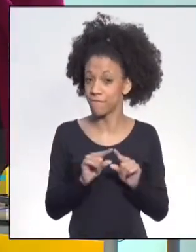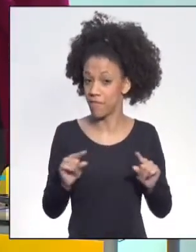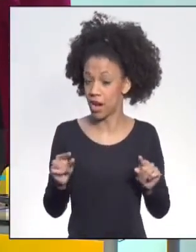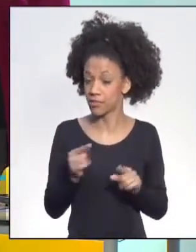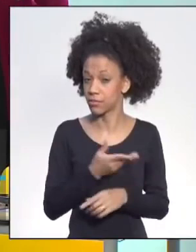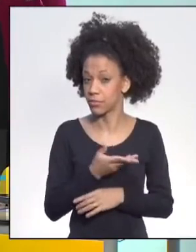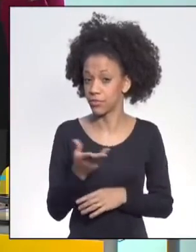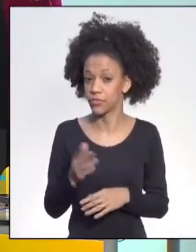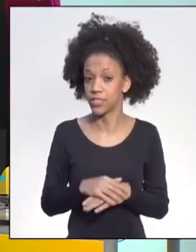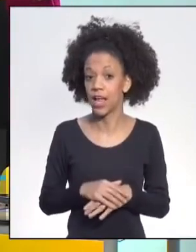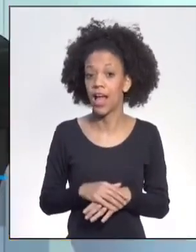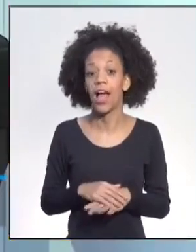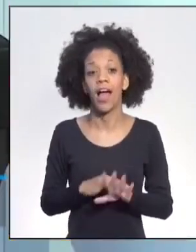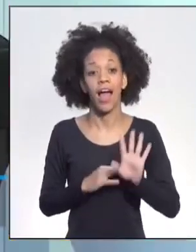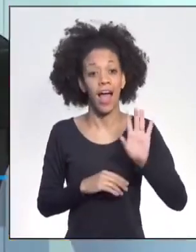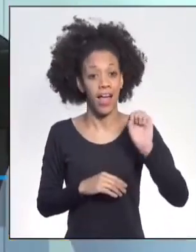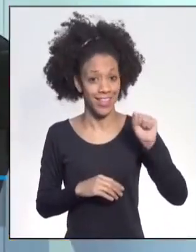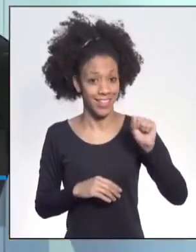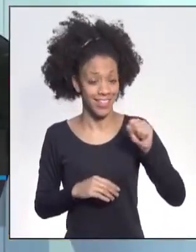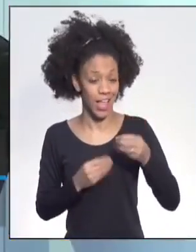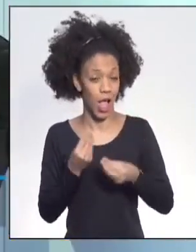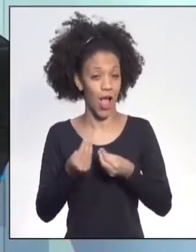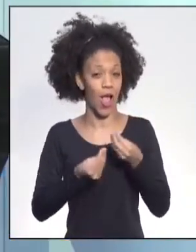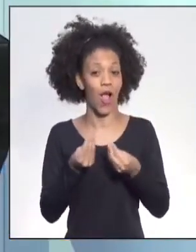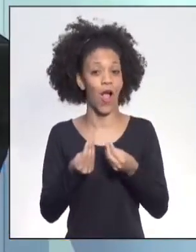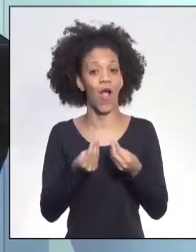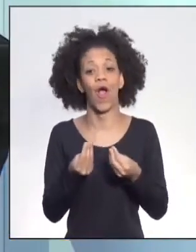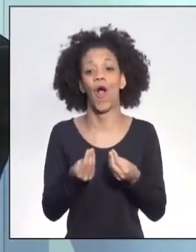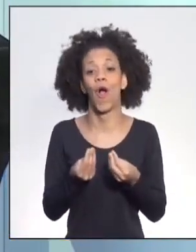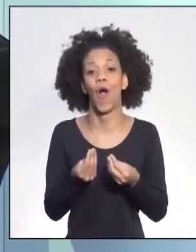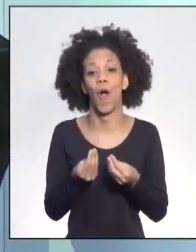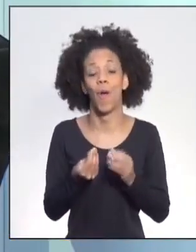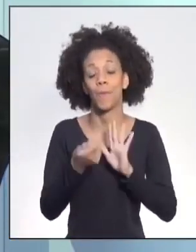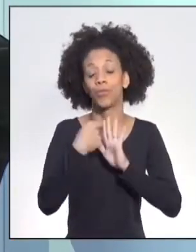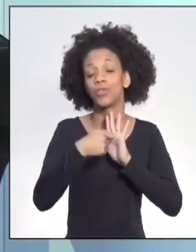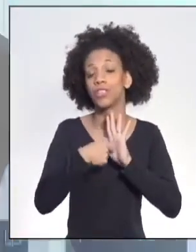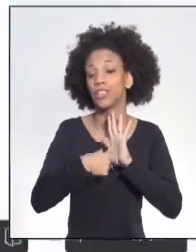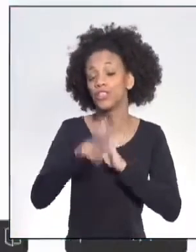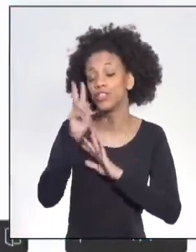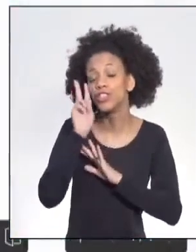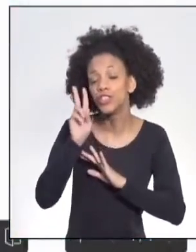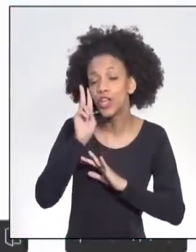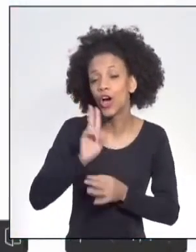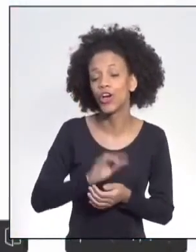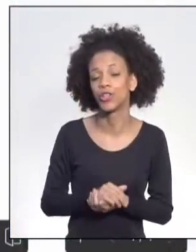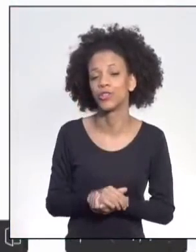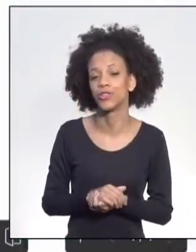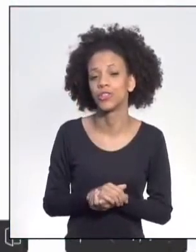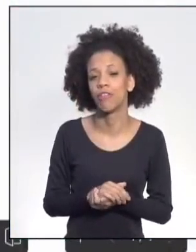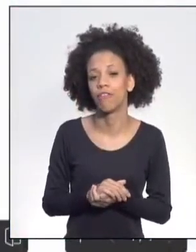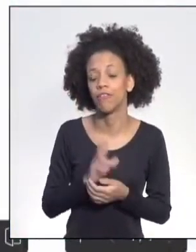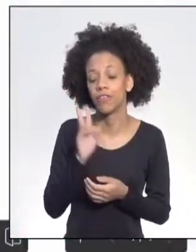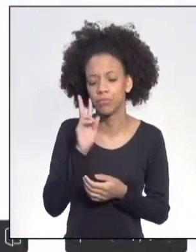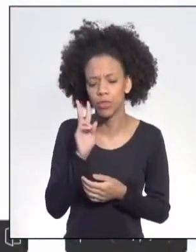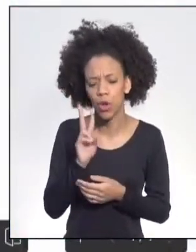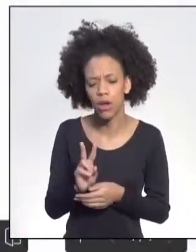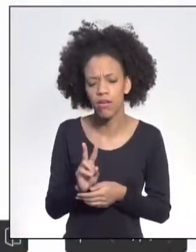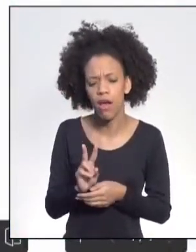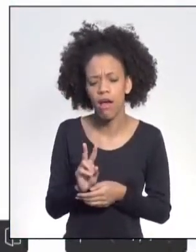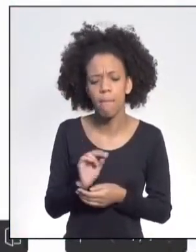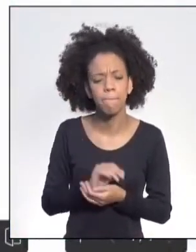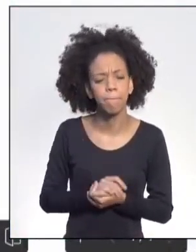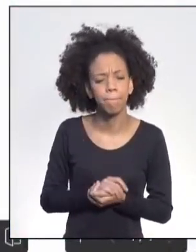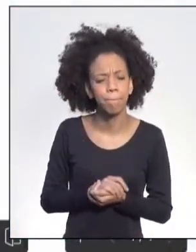vocês? Sim. Como nós vamos ver os registros históricos, nós vamos olhar aqui a